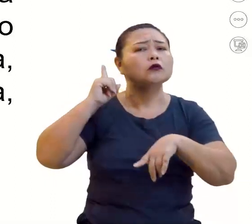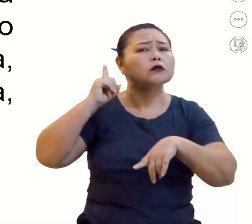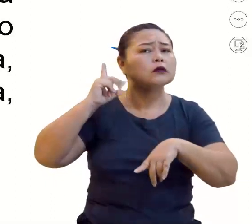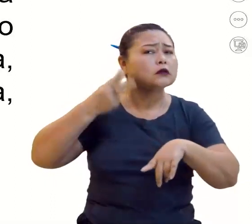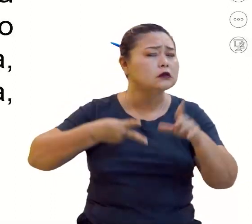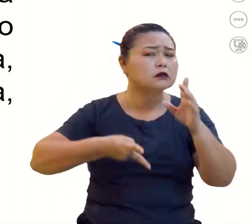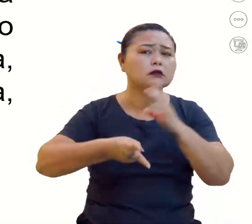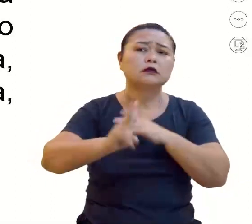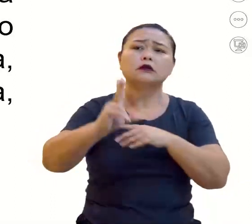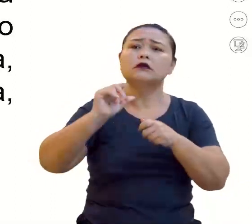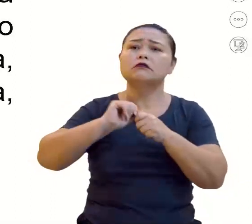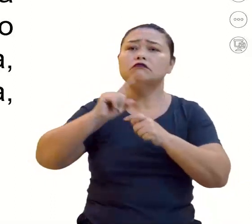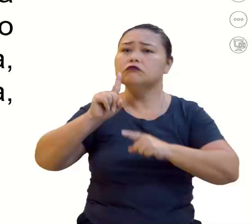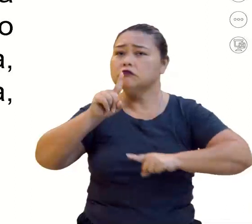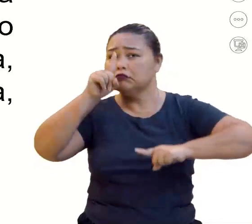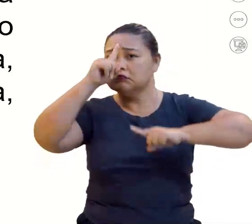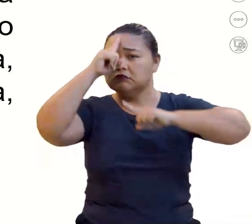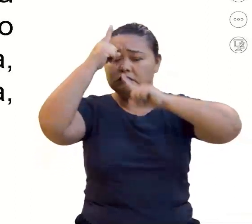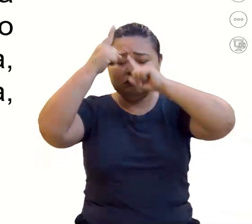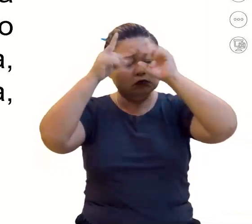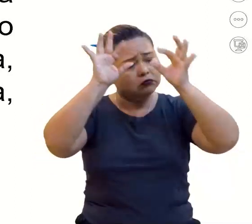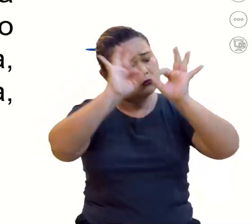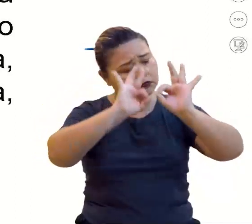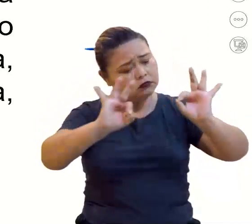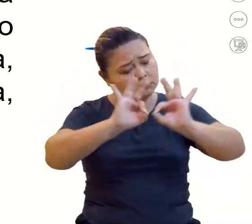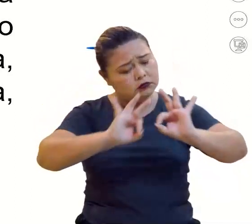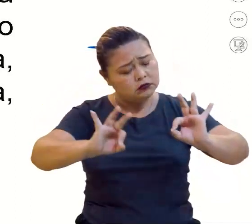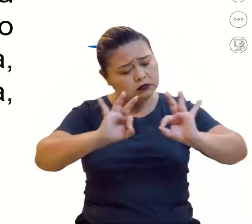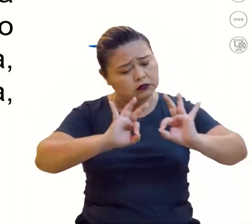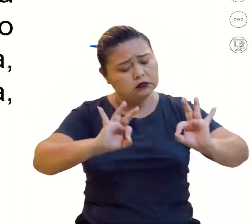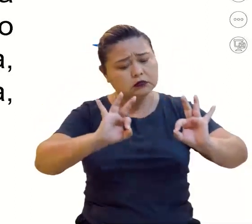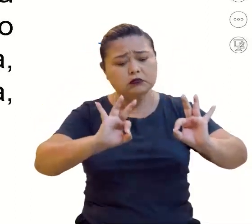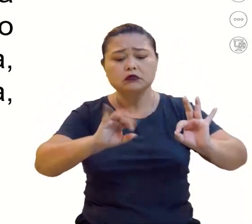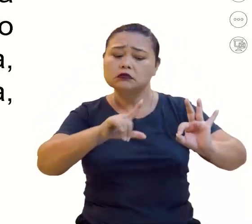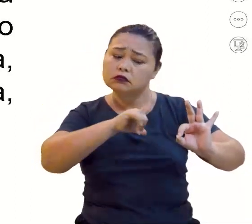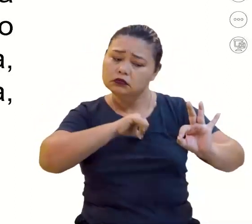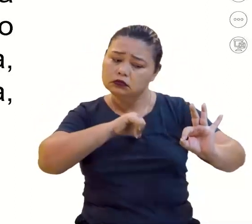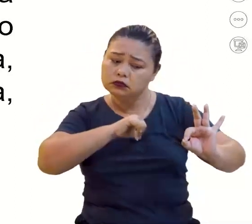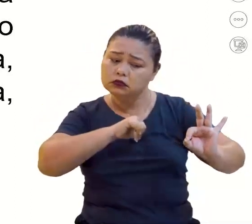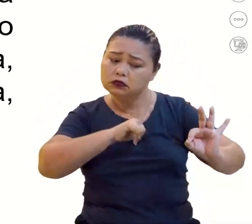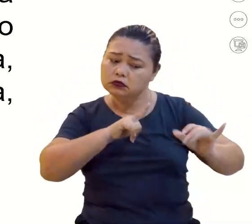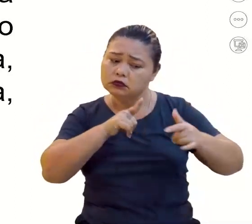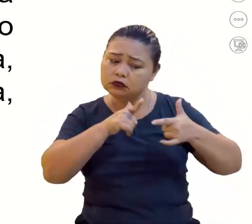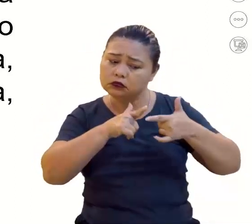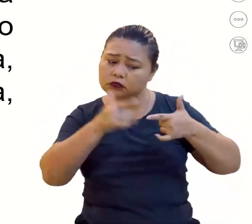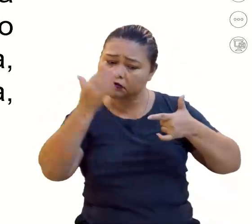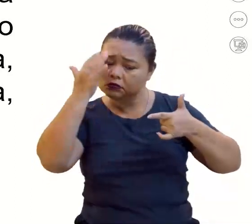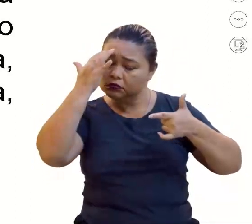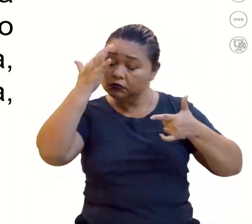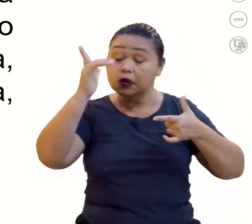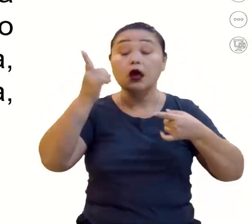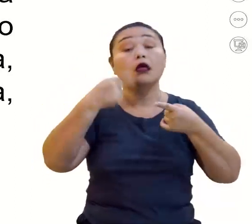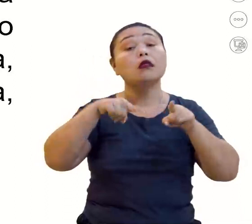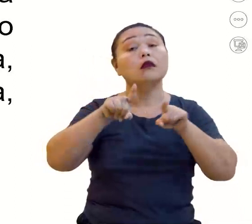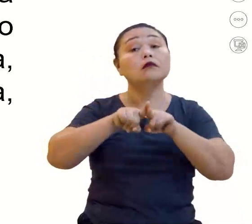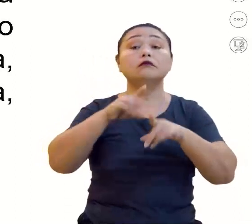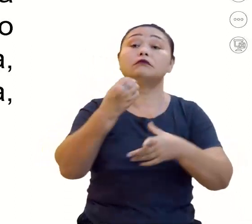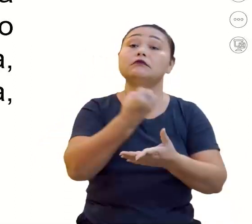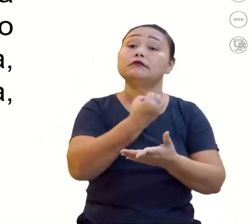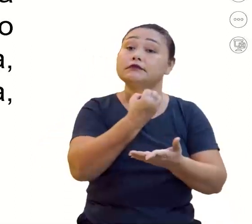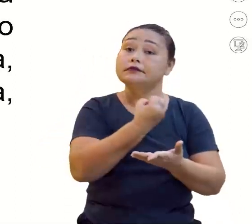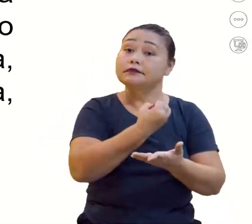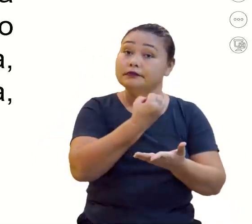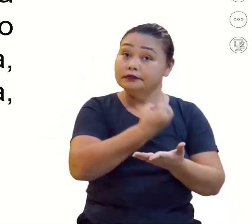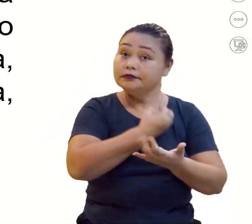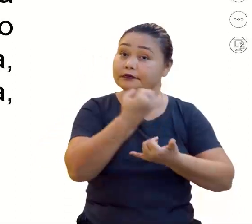que criamos uma situação problema ou que trabalhamos com vocês aquela brincando com os números, que nós colocamos aquela charada,